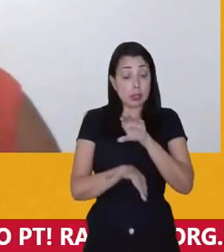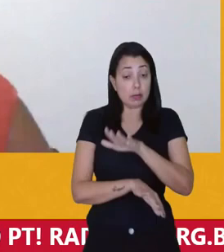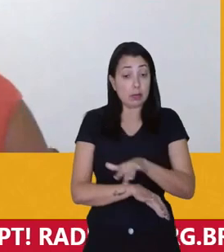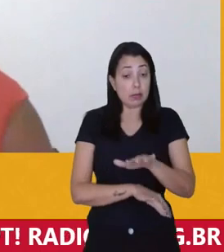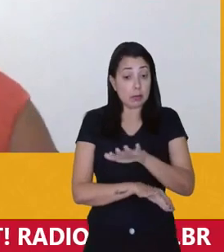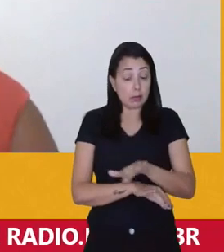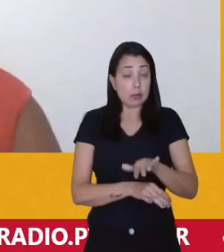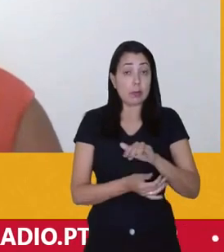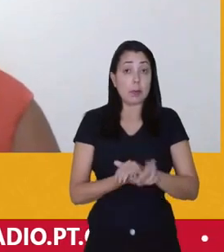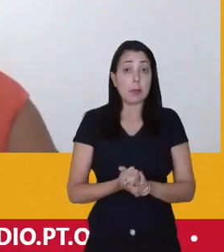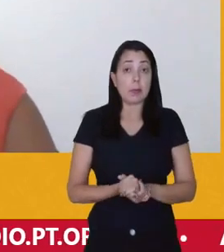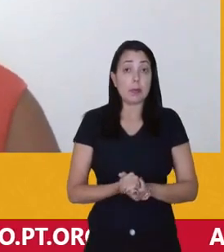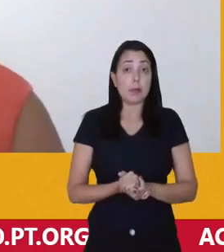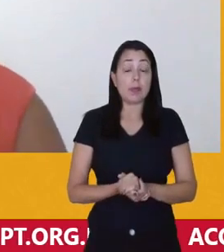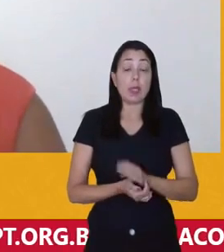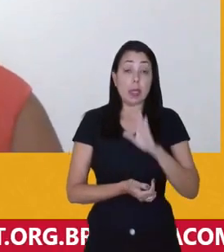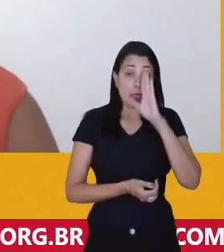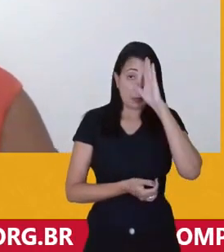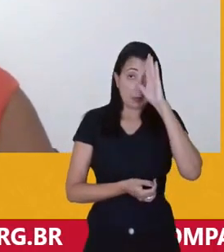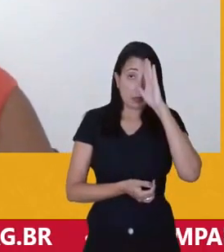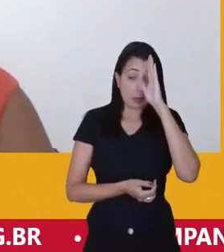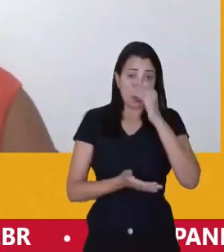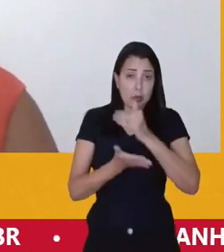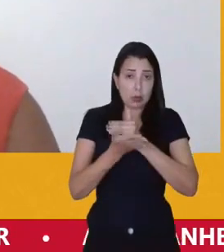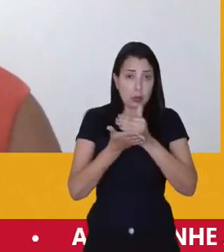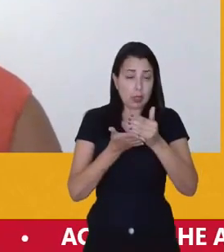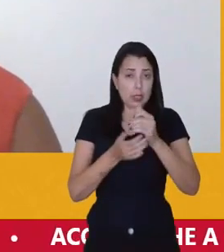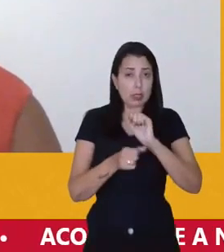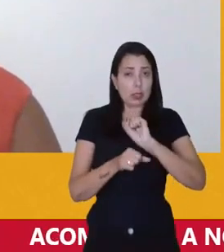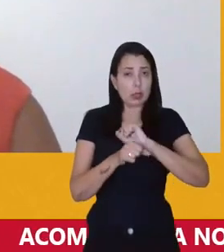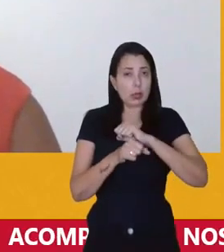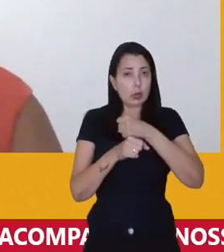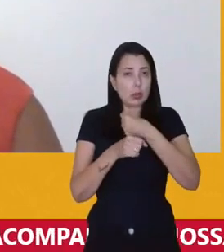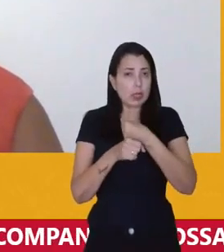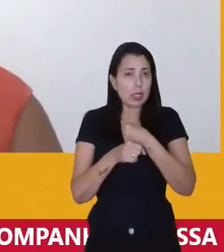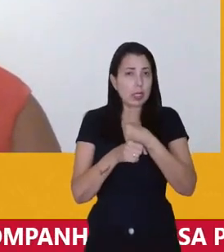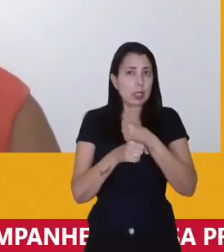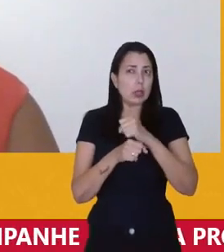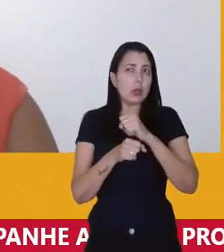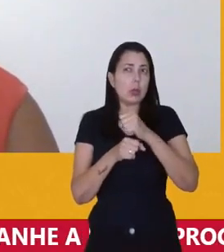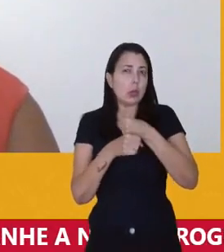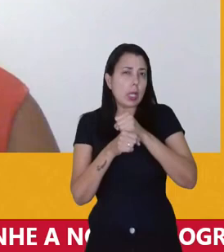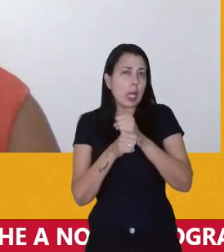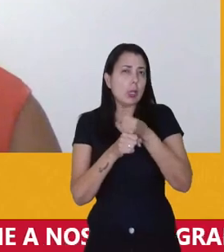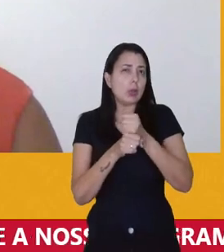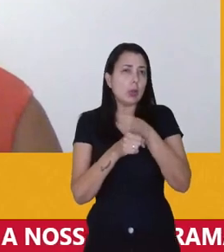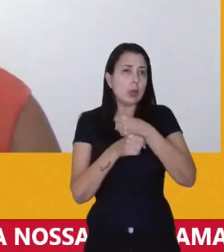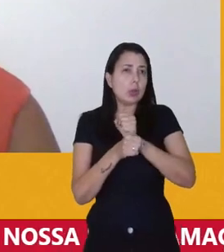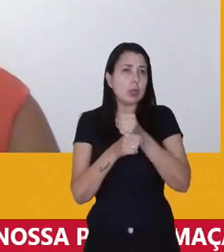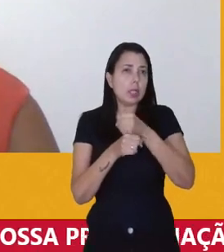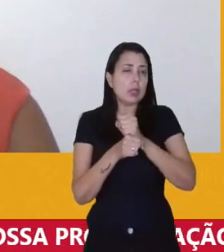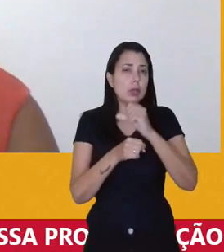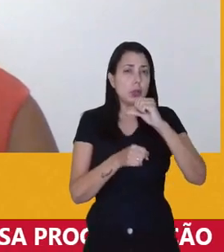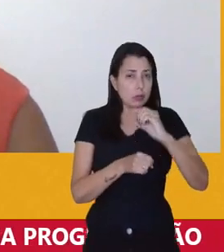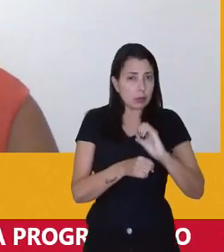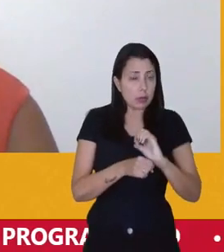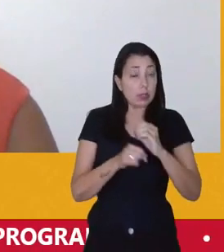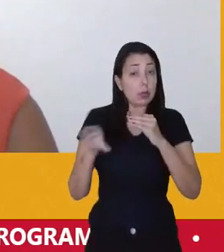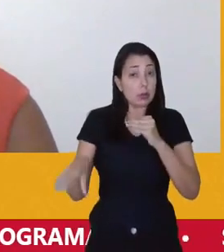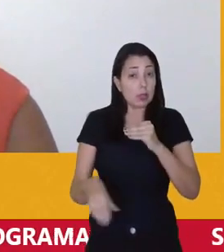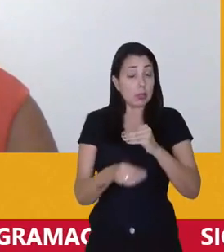infantil, principalmente a partir da década de 90, mas mais especificamente depois da implementação da